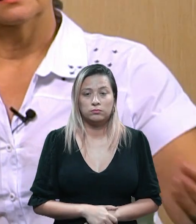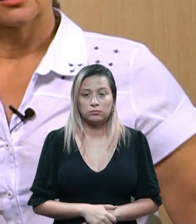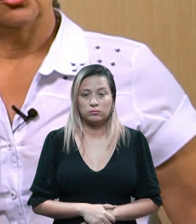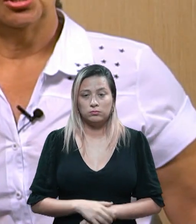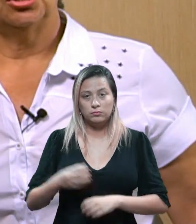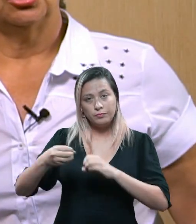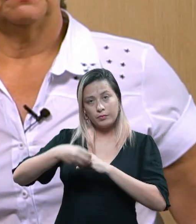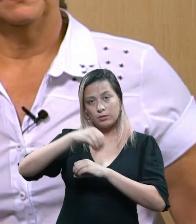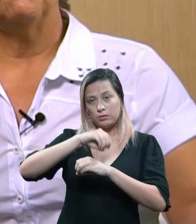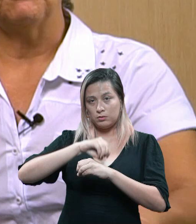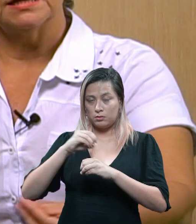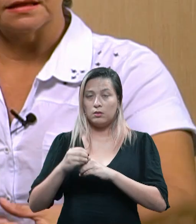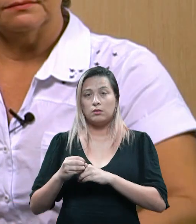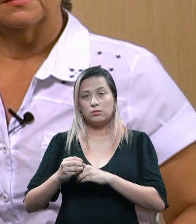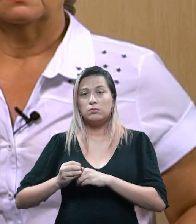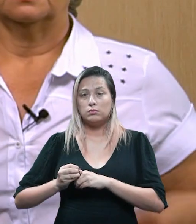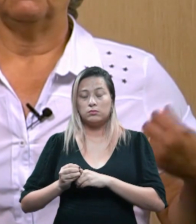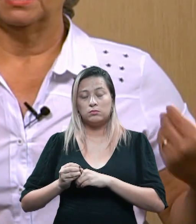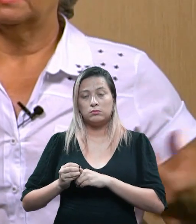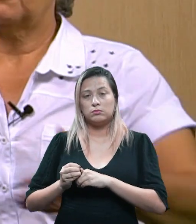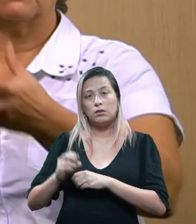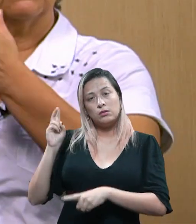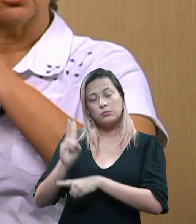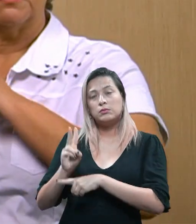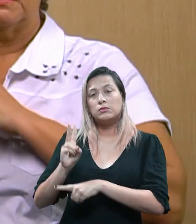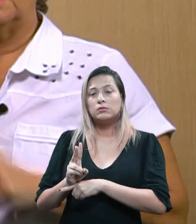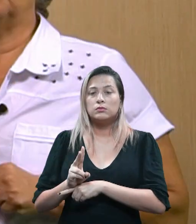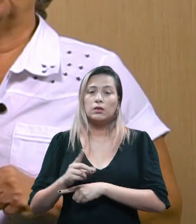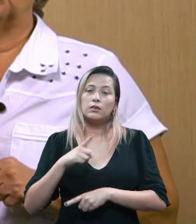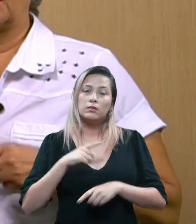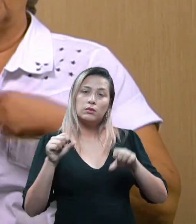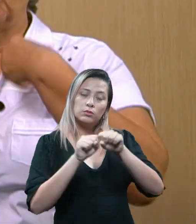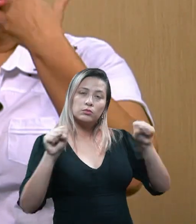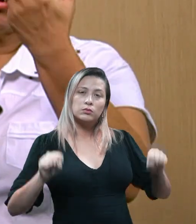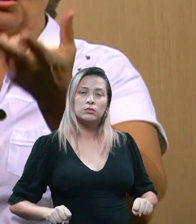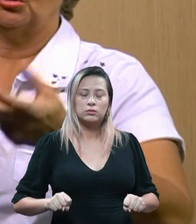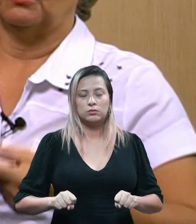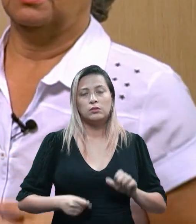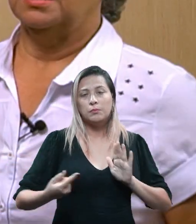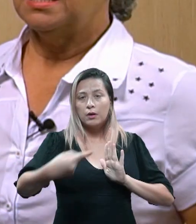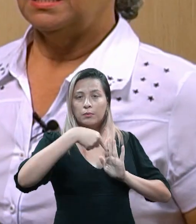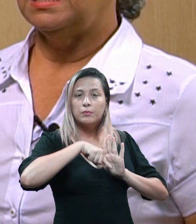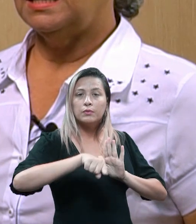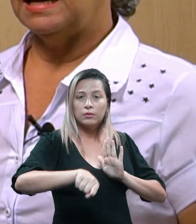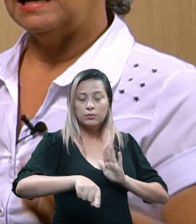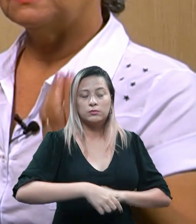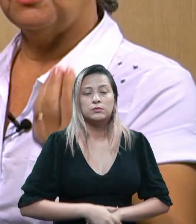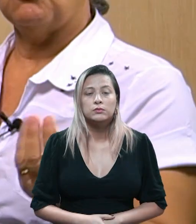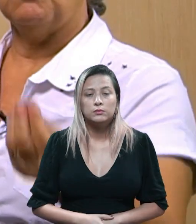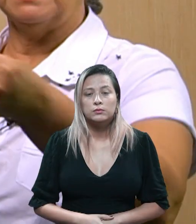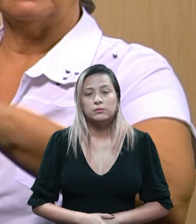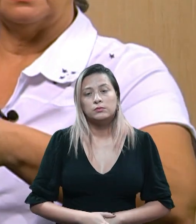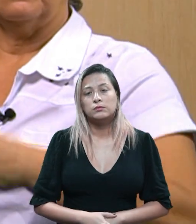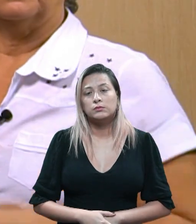células de defesa, que vem através do sistema imunológico. E elas